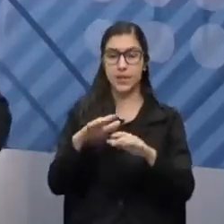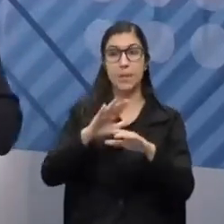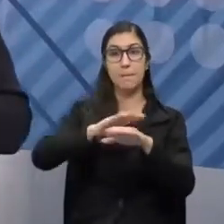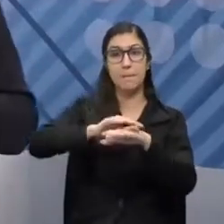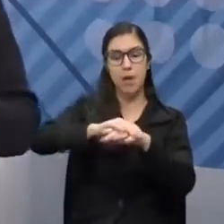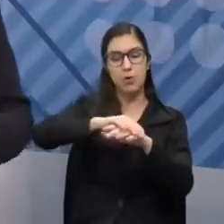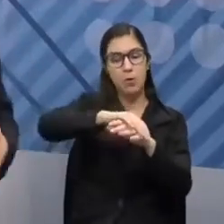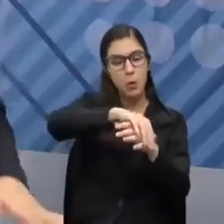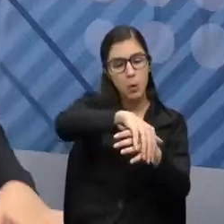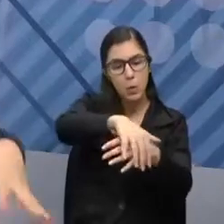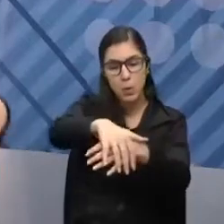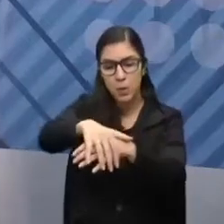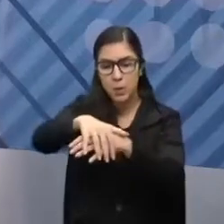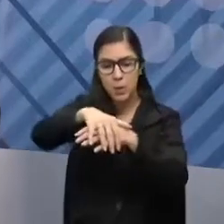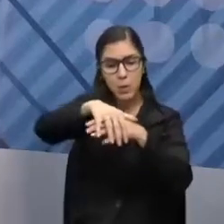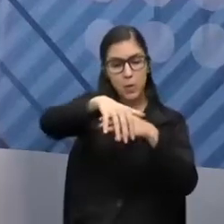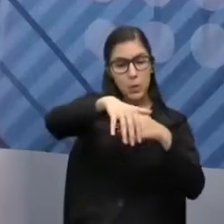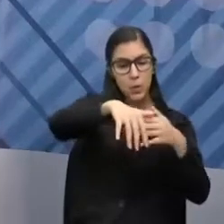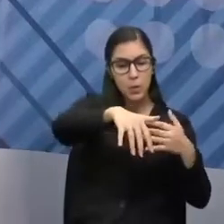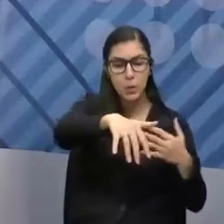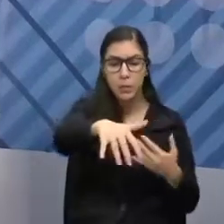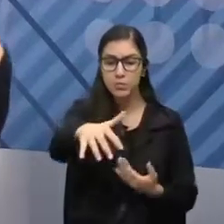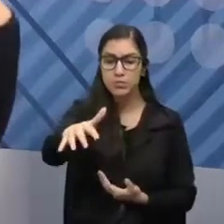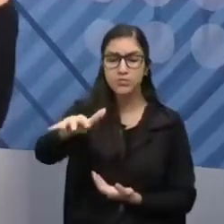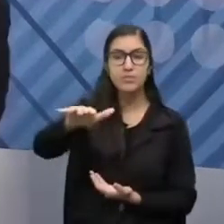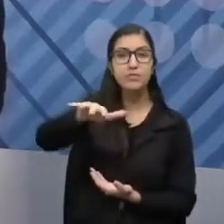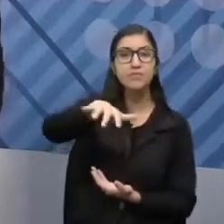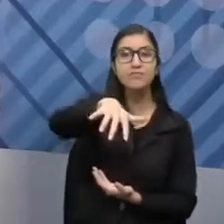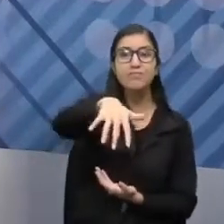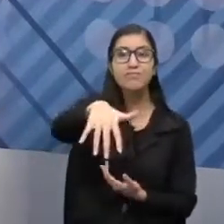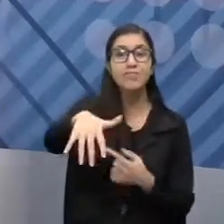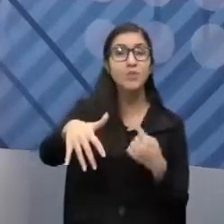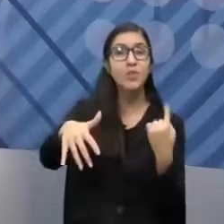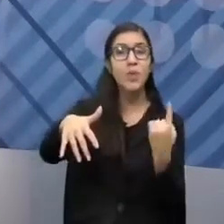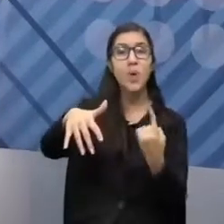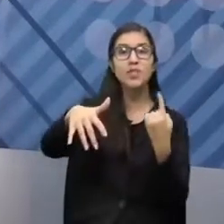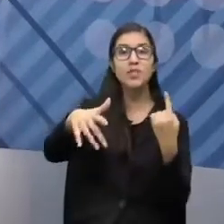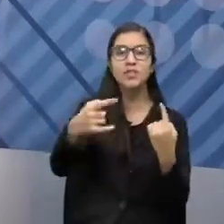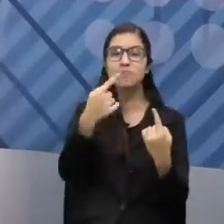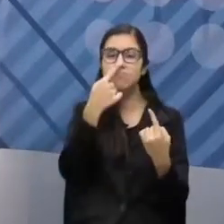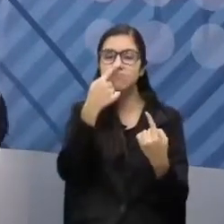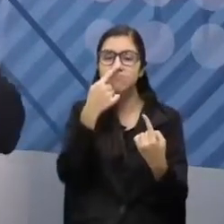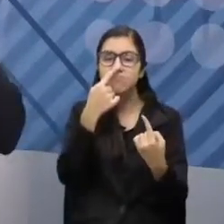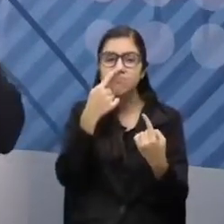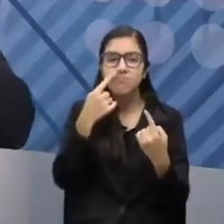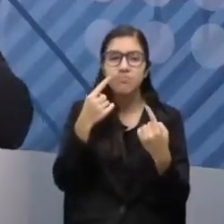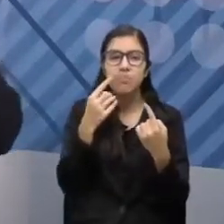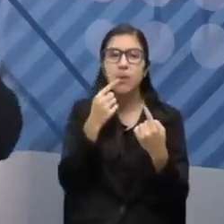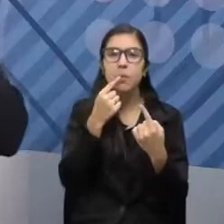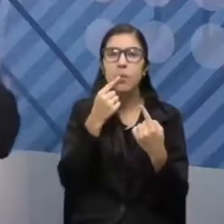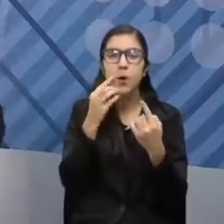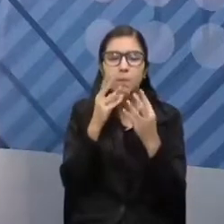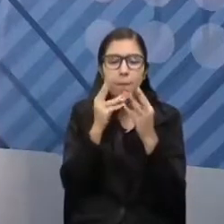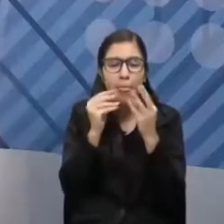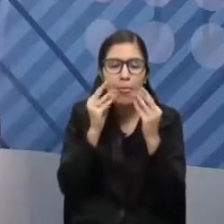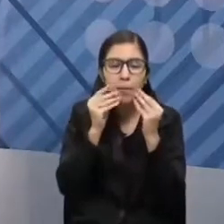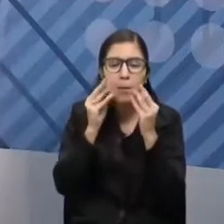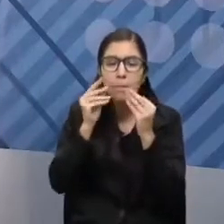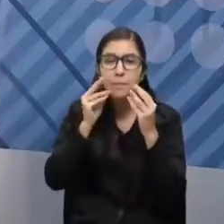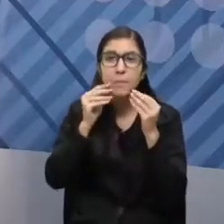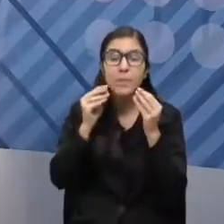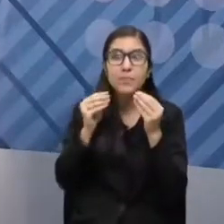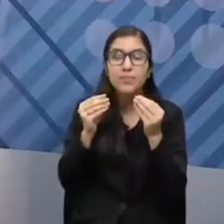mãos e deixar que a criança manipule, cheire ou vai até lamber aquela bola, aquele